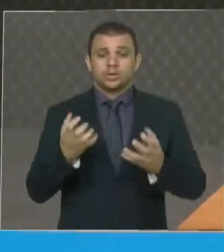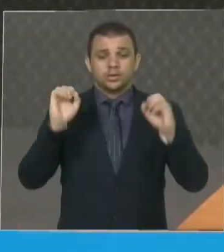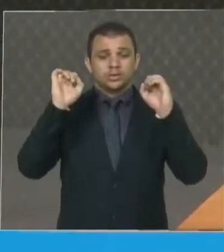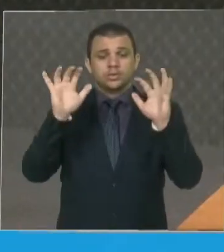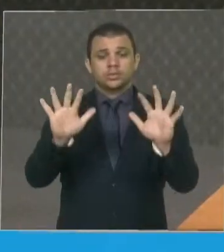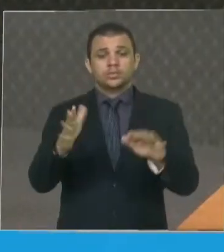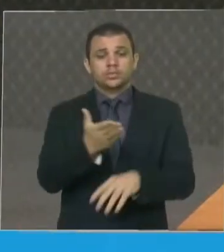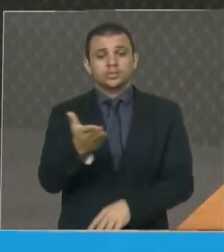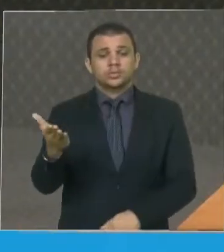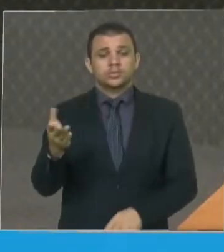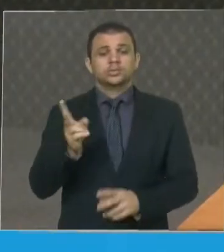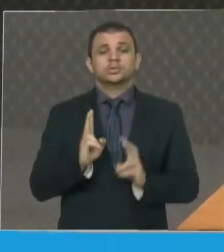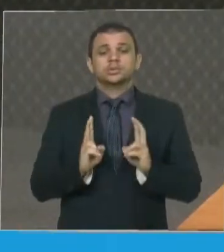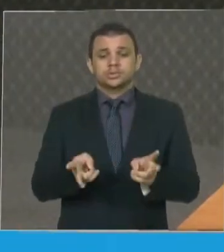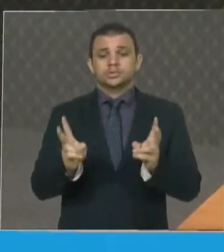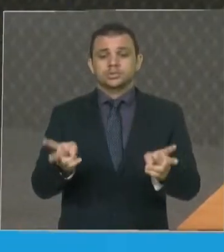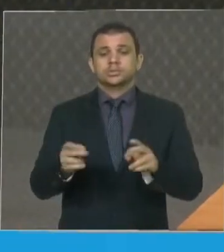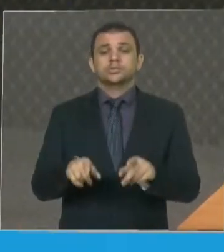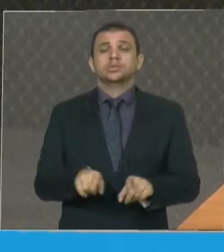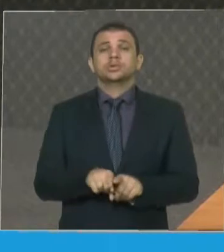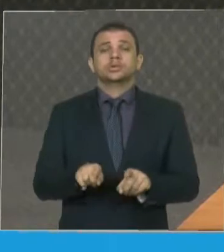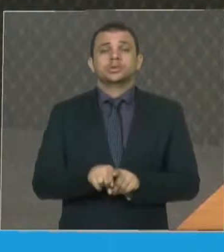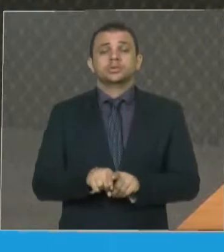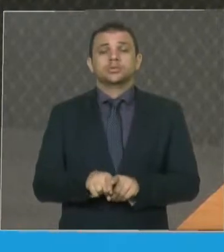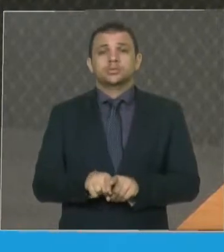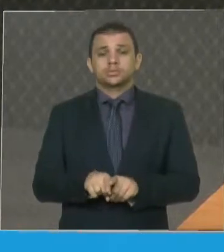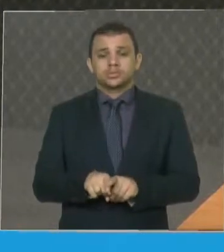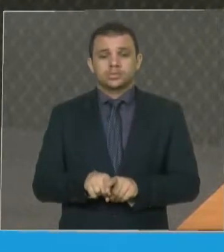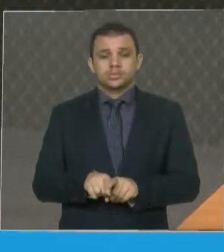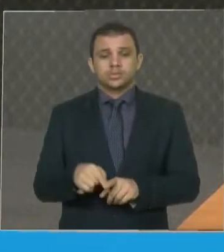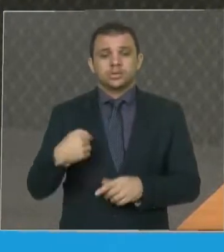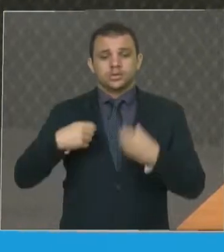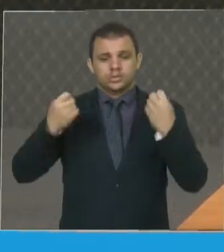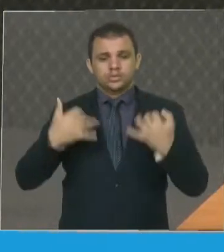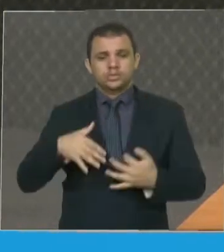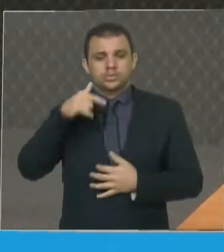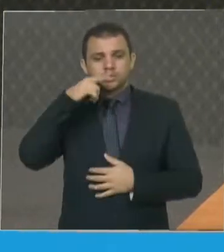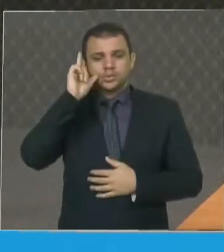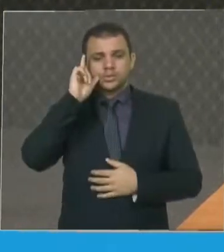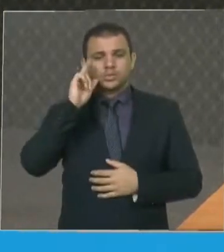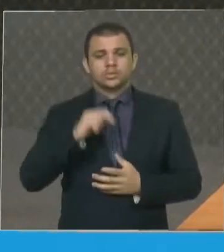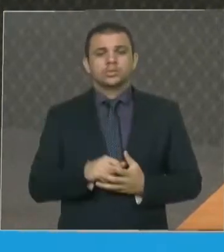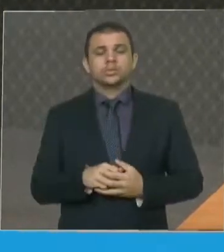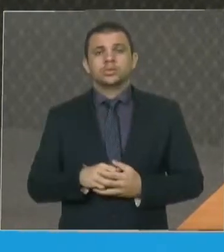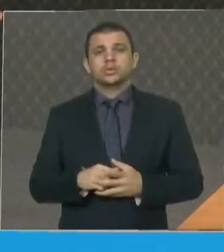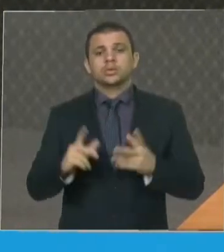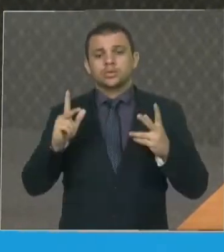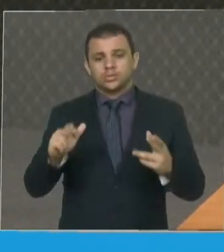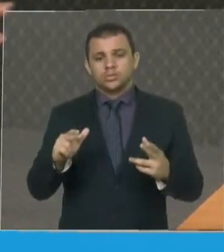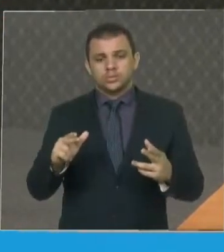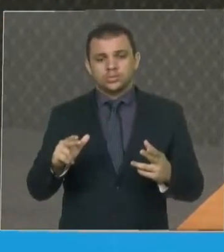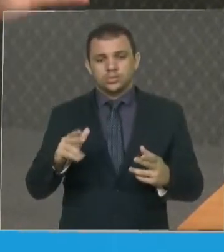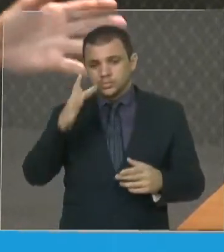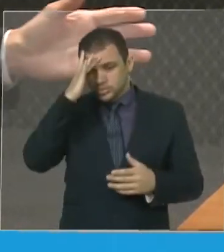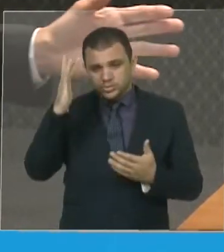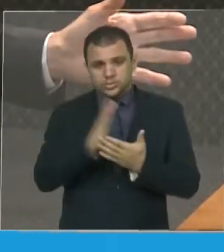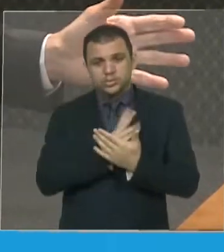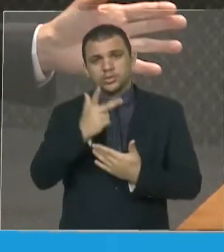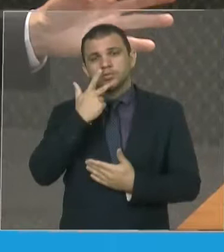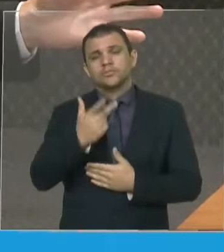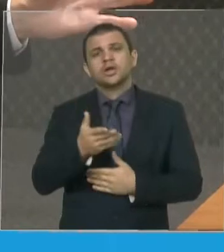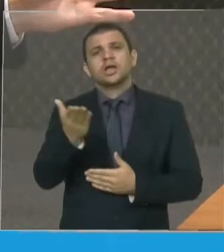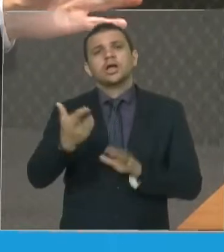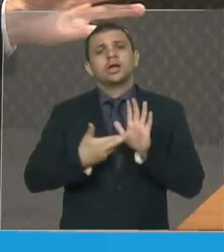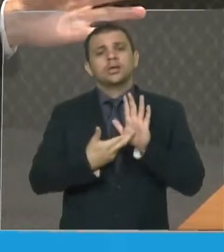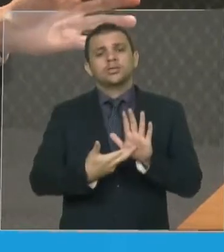sempre. E também, eu falei sobre isso ontem, pessoas me dizem, ei, embaixador, o que você faz no